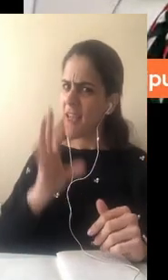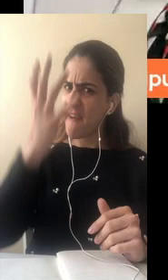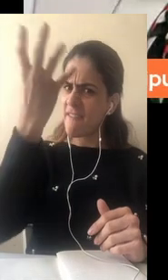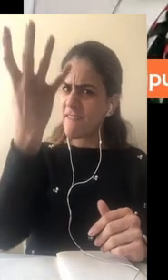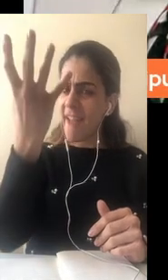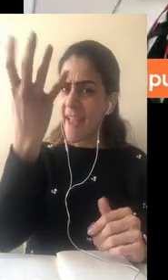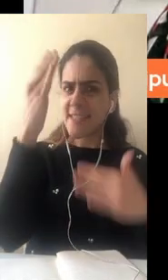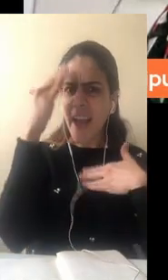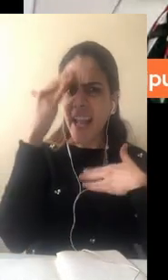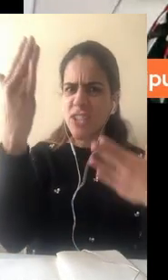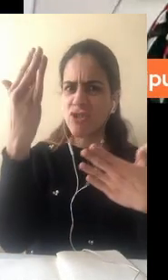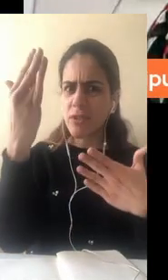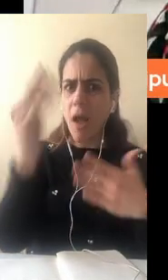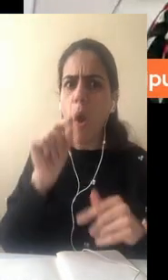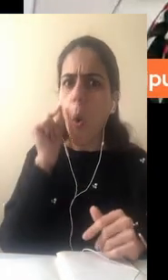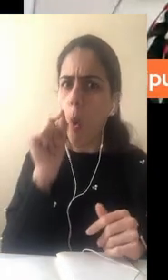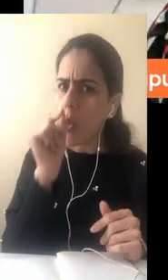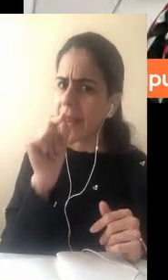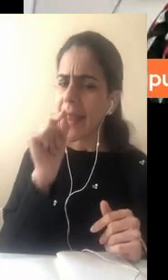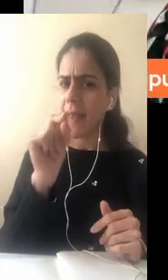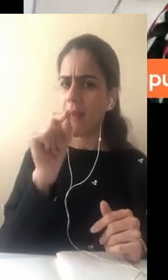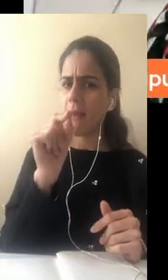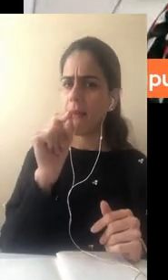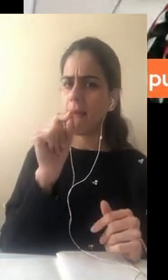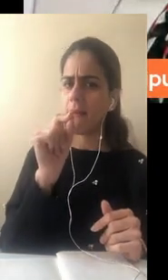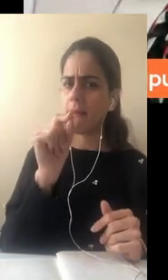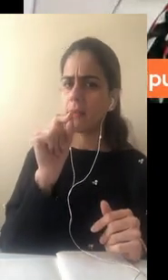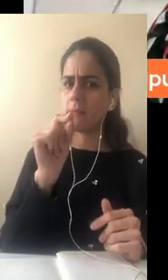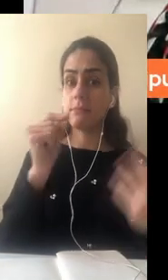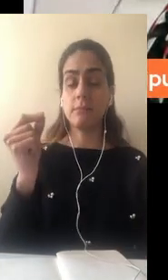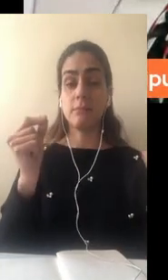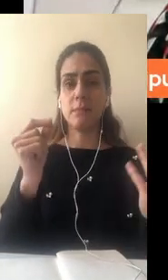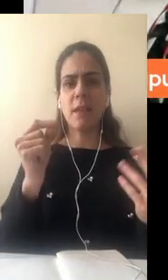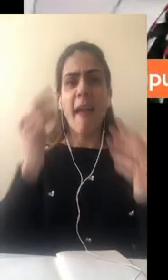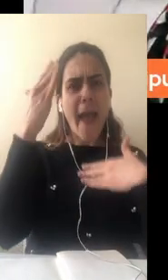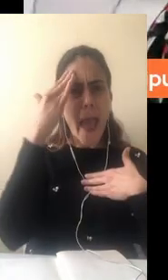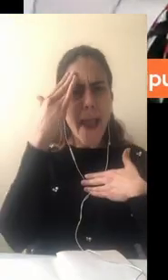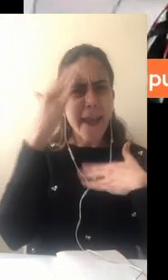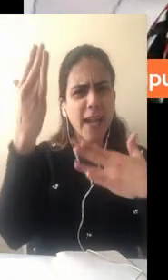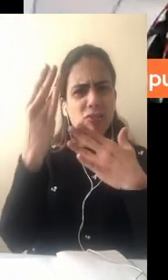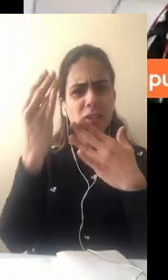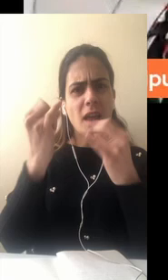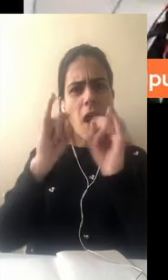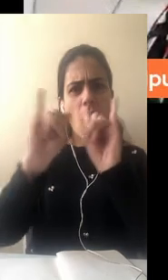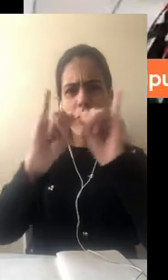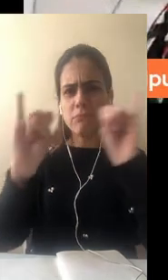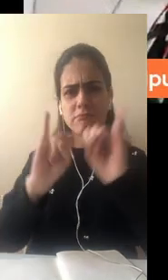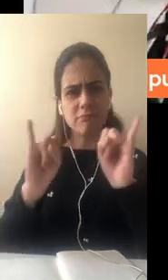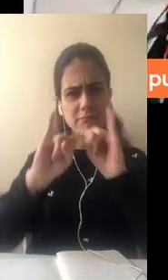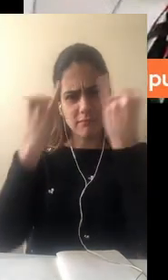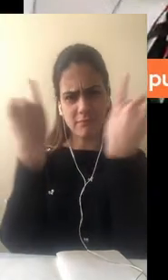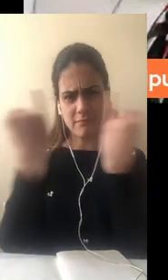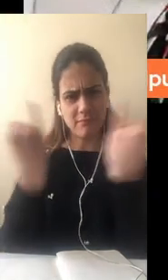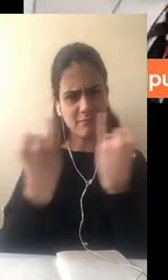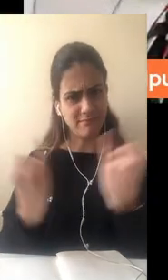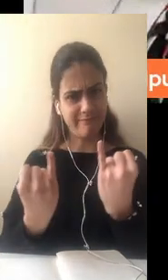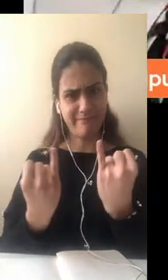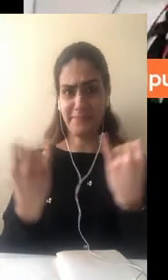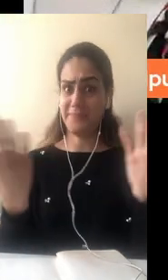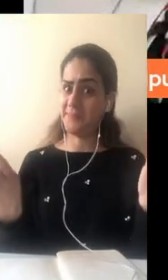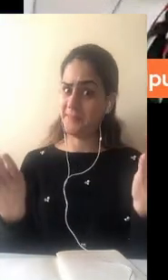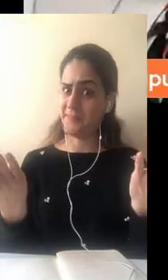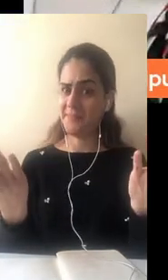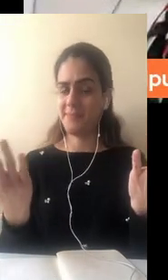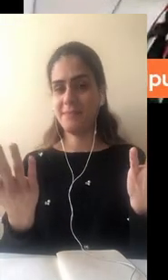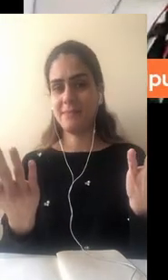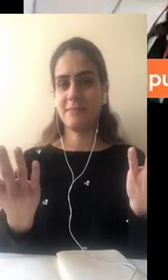quem? A quê? Então, se é gratidão a uma divindade, pronto, a gente já